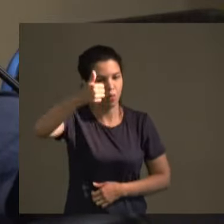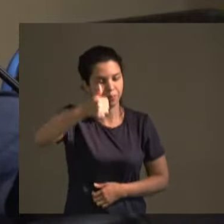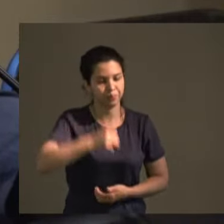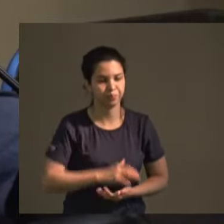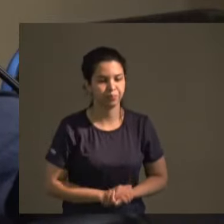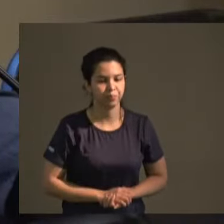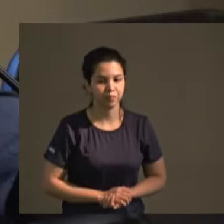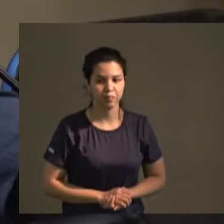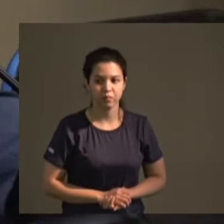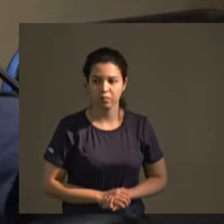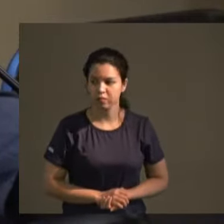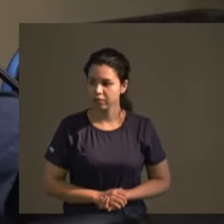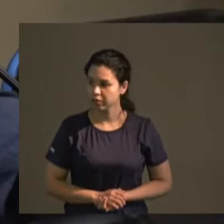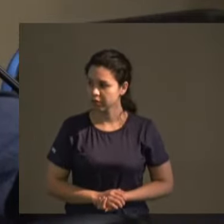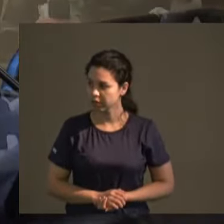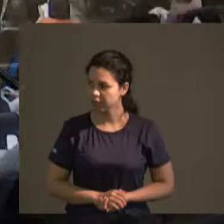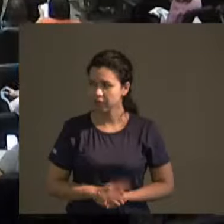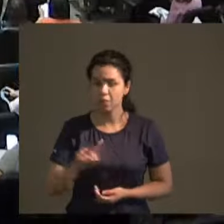Vamos para a próxima pessoa.